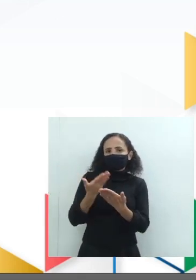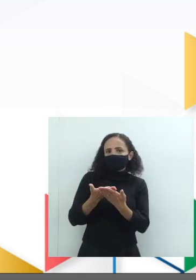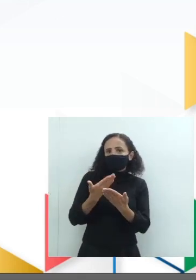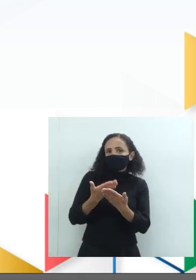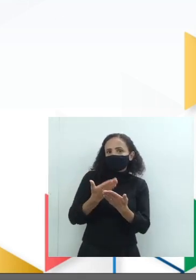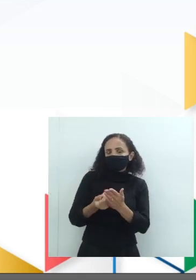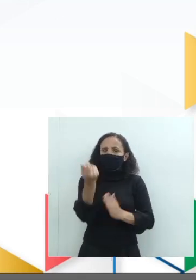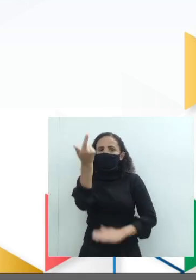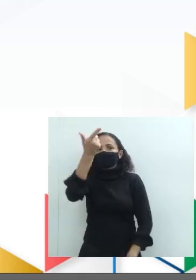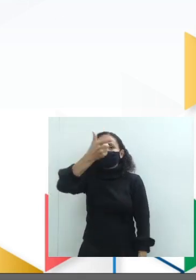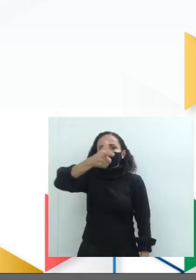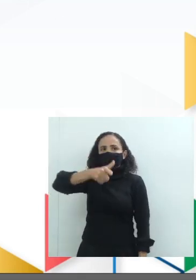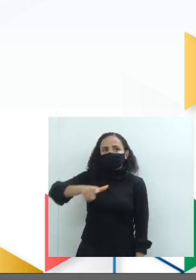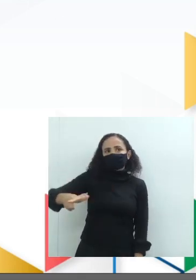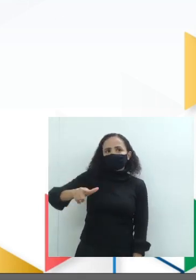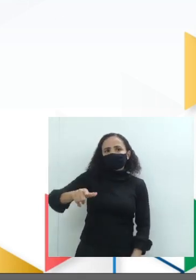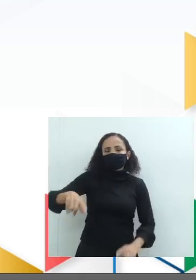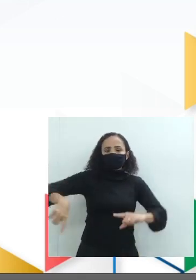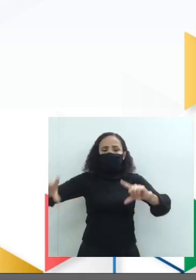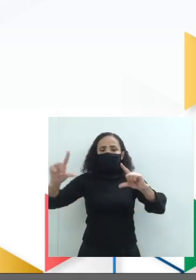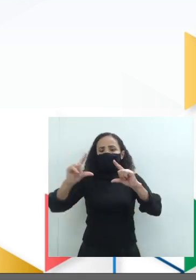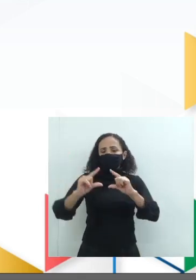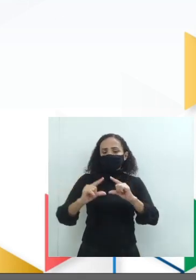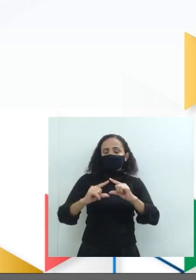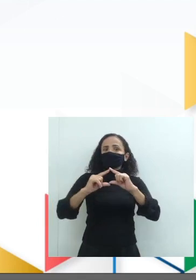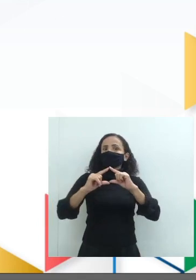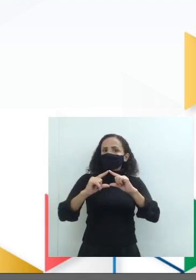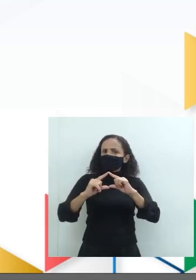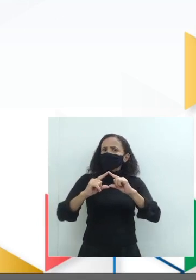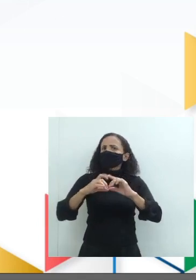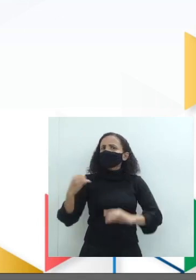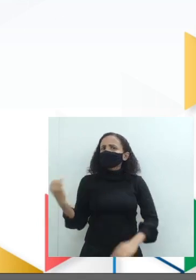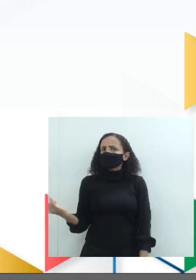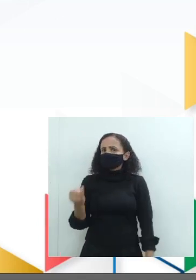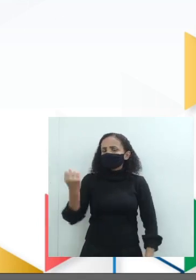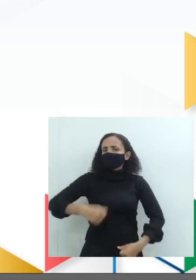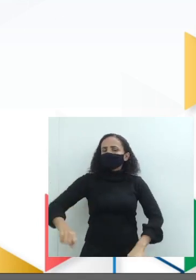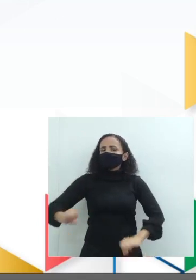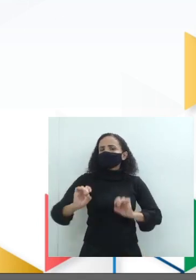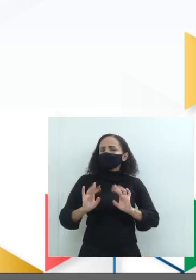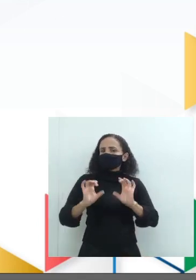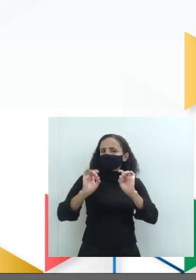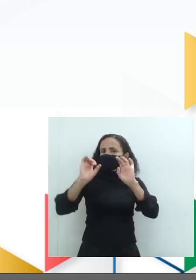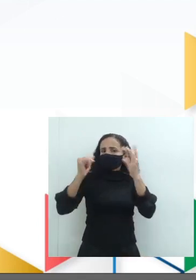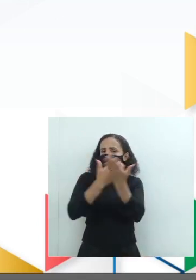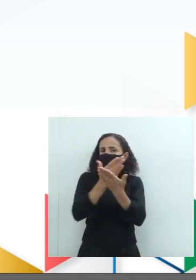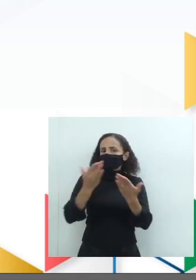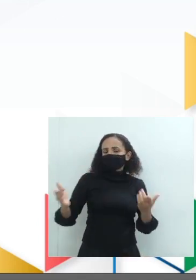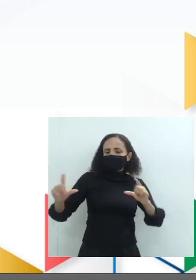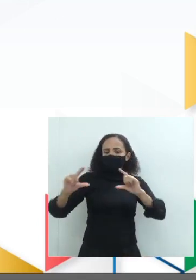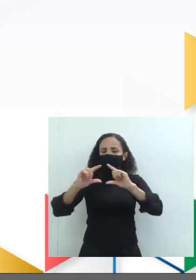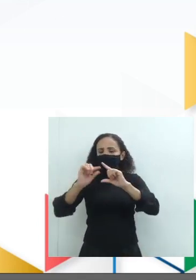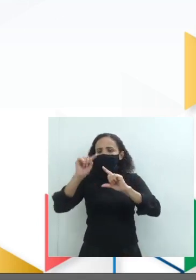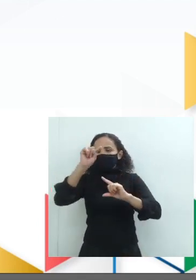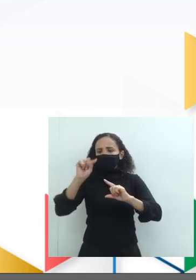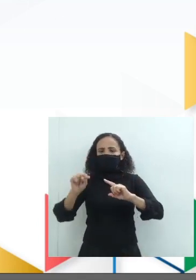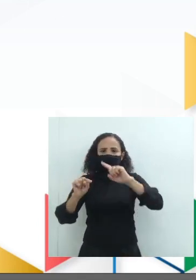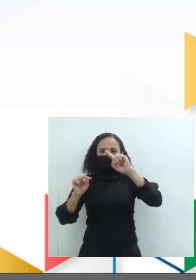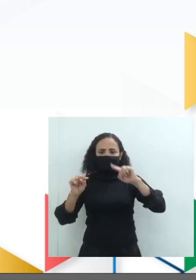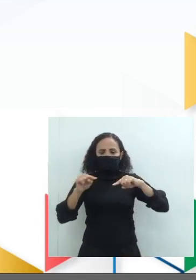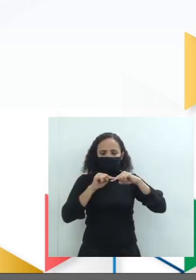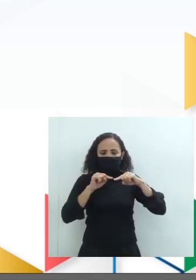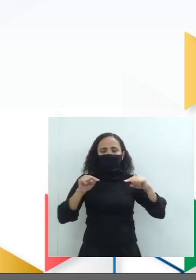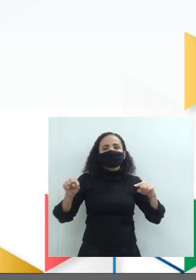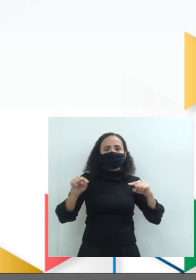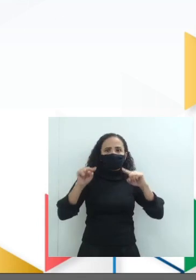se repete aí. Esse é um triângulo especial, porque ele tem um ângulo que está medindo 90 graus. Nós